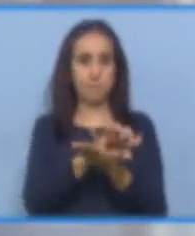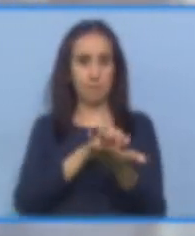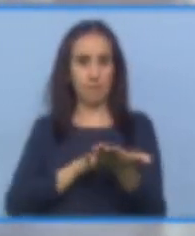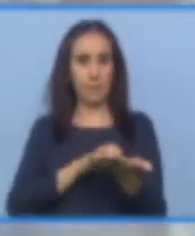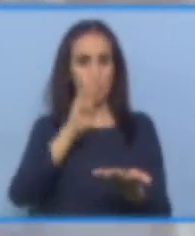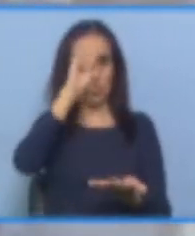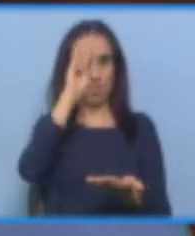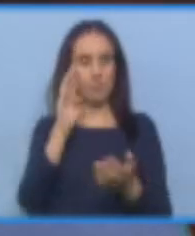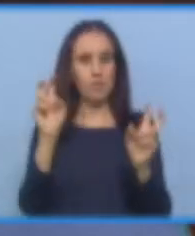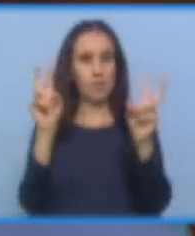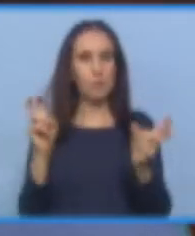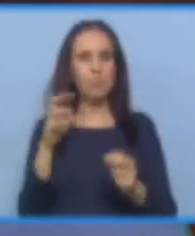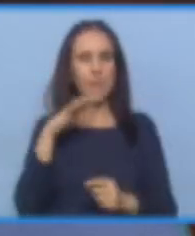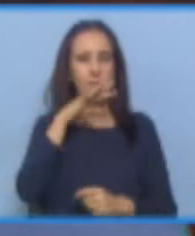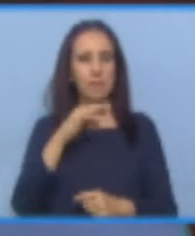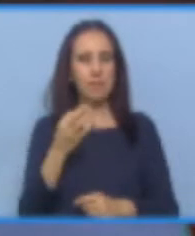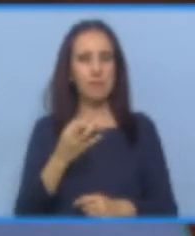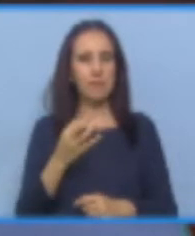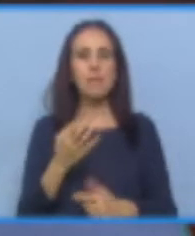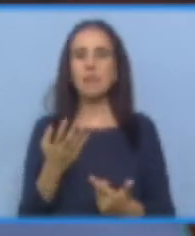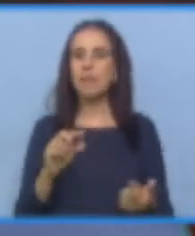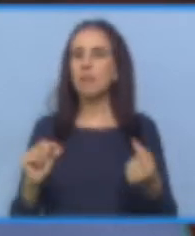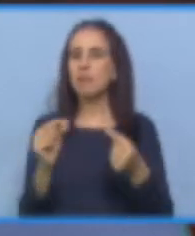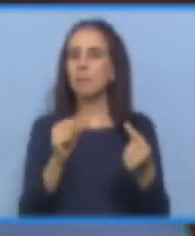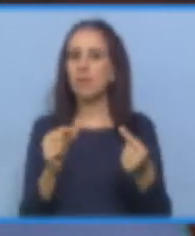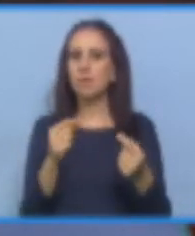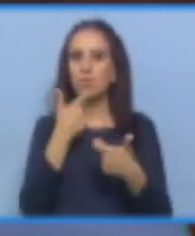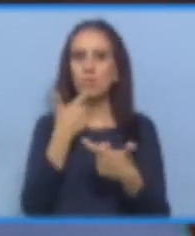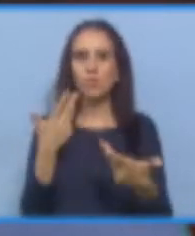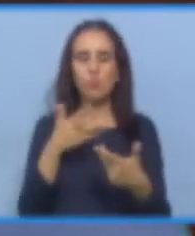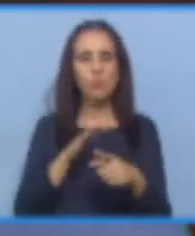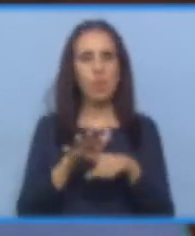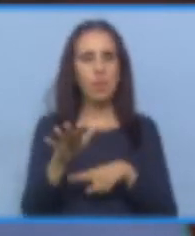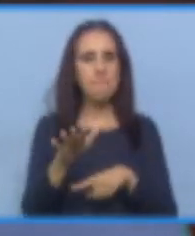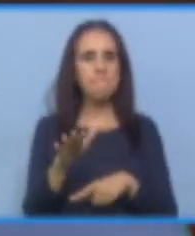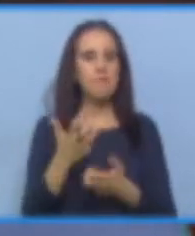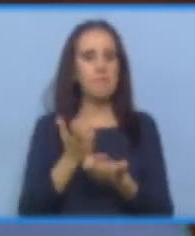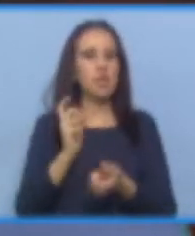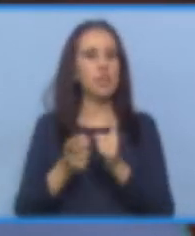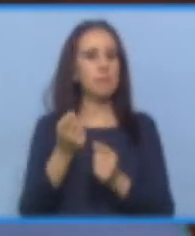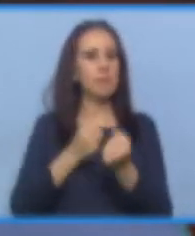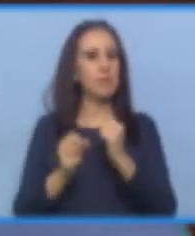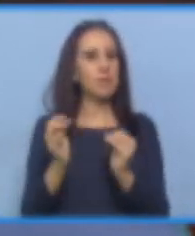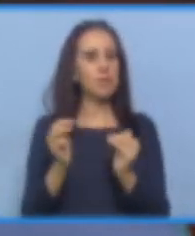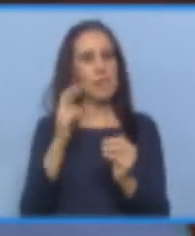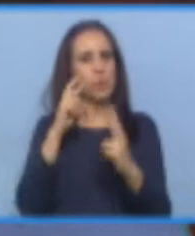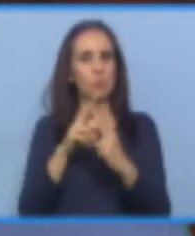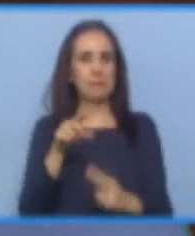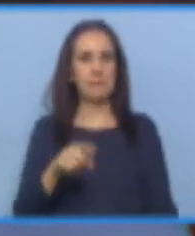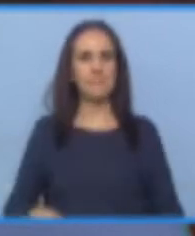Papa sobre a família também, e do debate que tudo isso gerou, que relevância vai ter este movimento, este